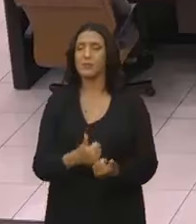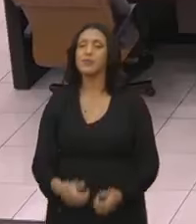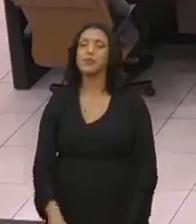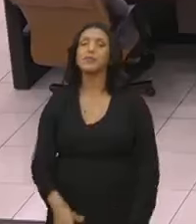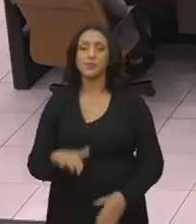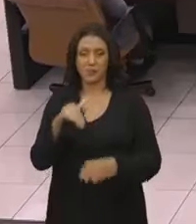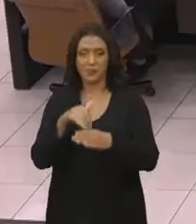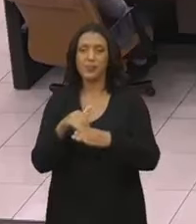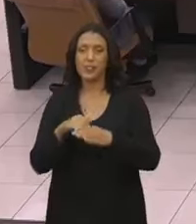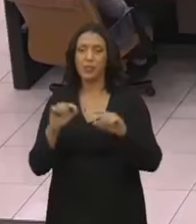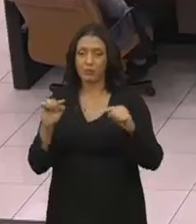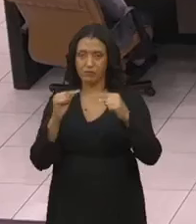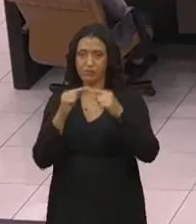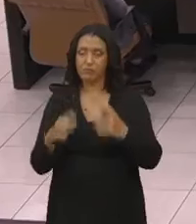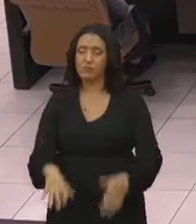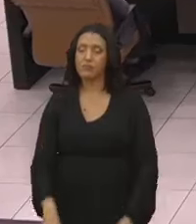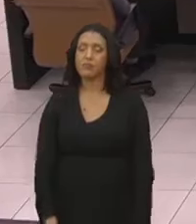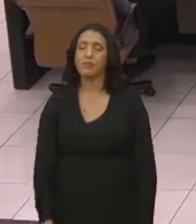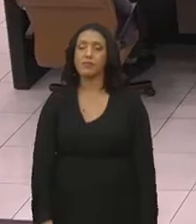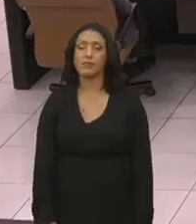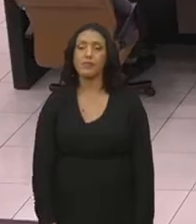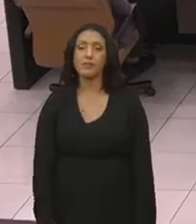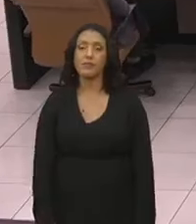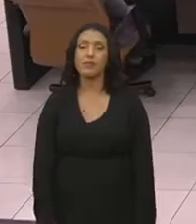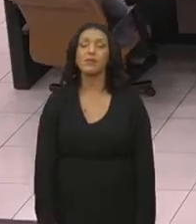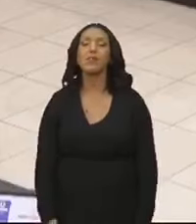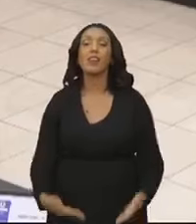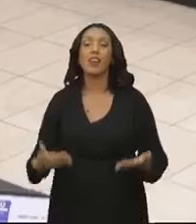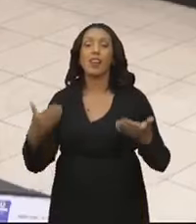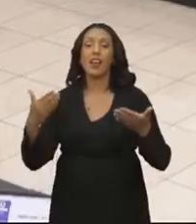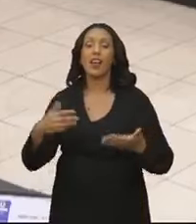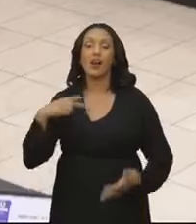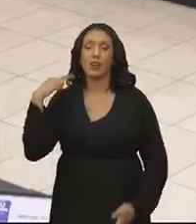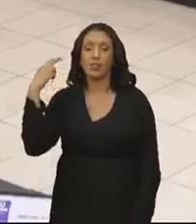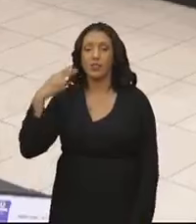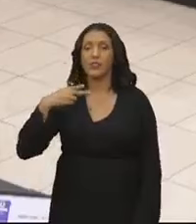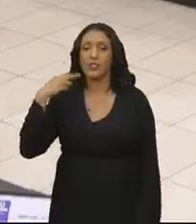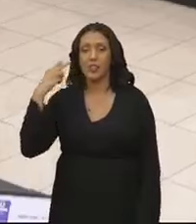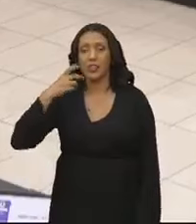vota o vereador Joex Almeida?